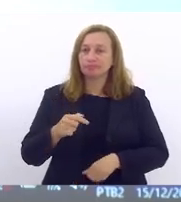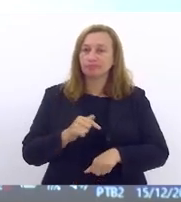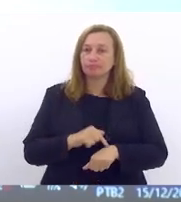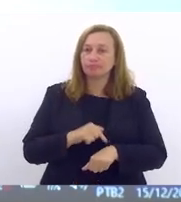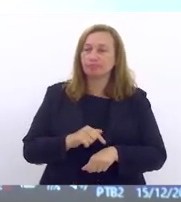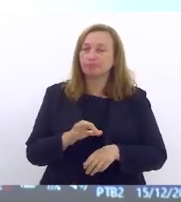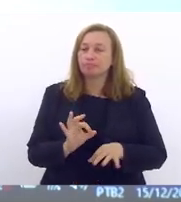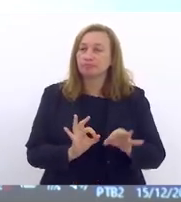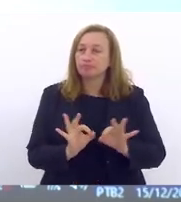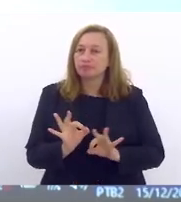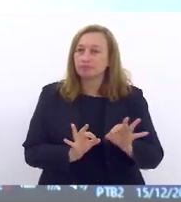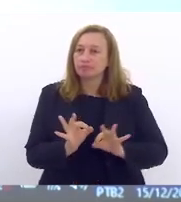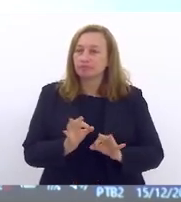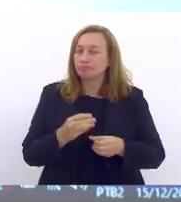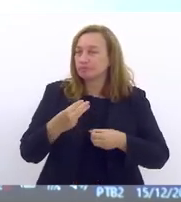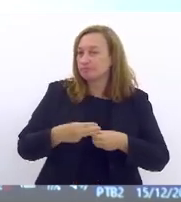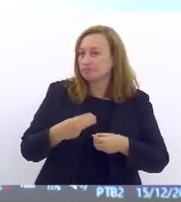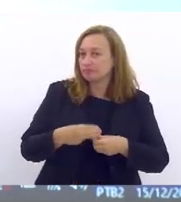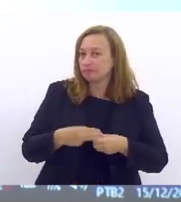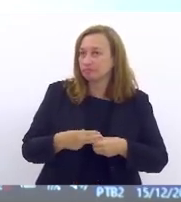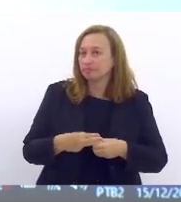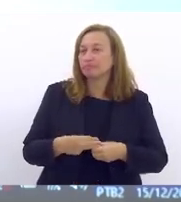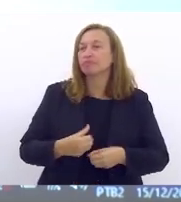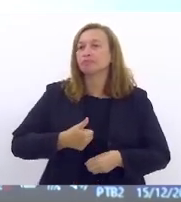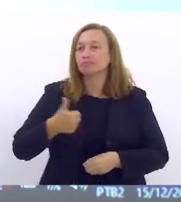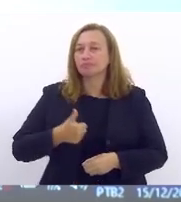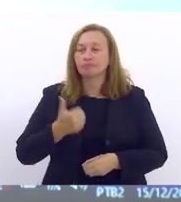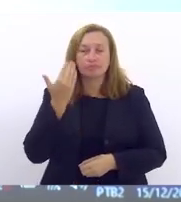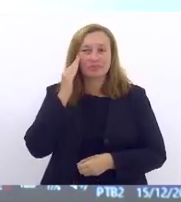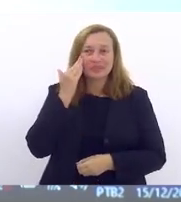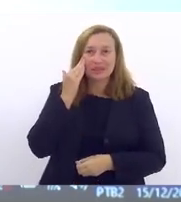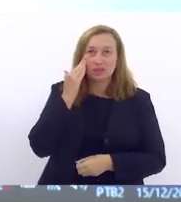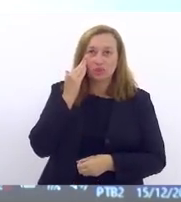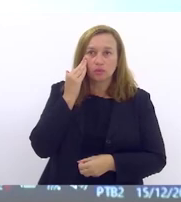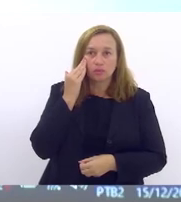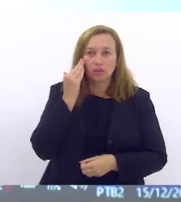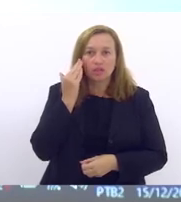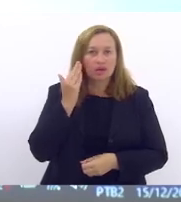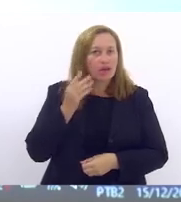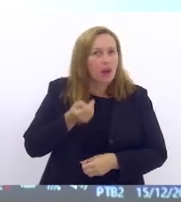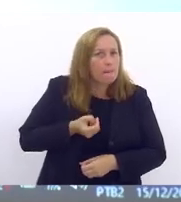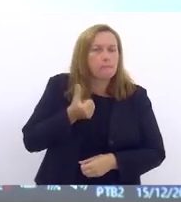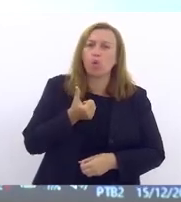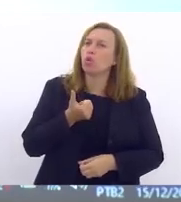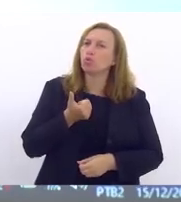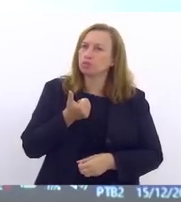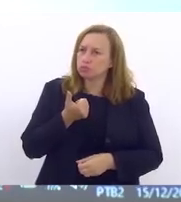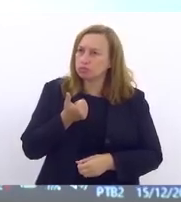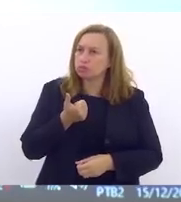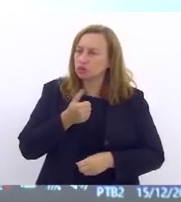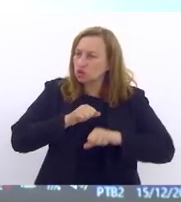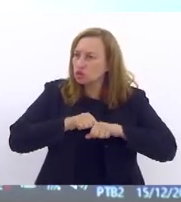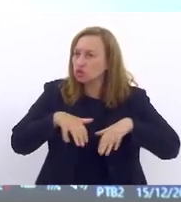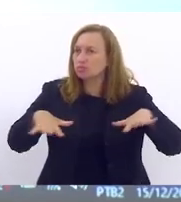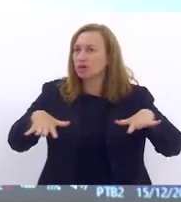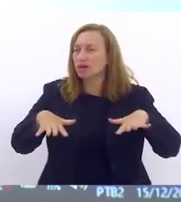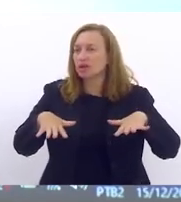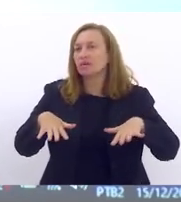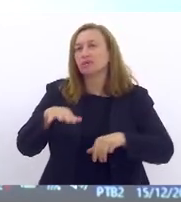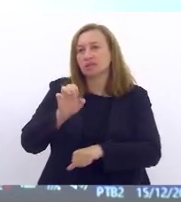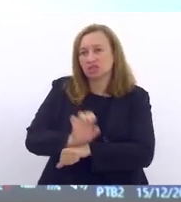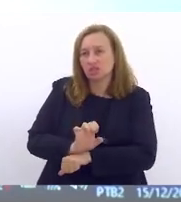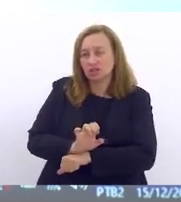projeto municipal. Logo no primeiro ciclo, a gente entendeu que isso era muito pouco e estendemos para ser um projeto